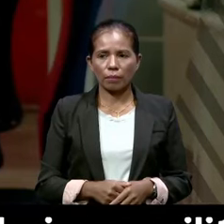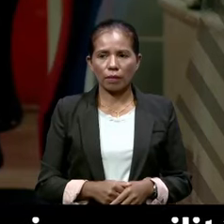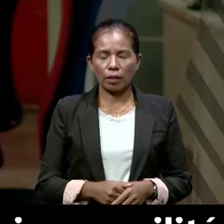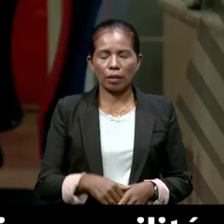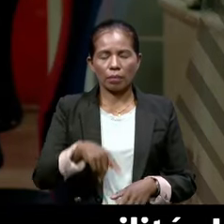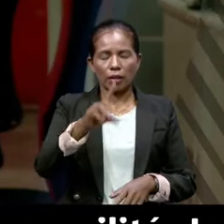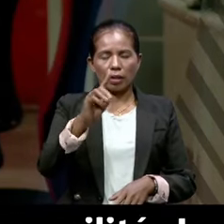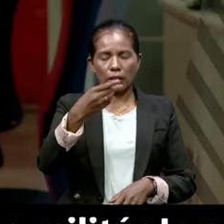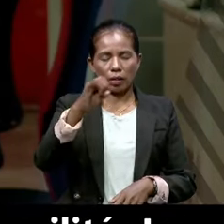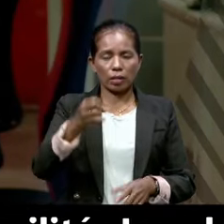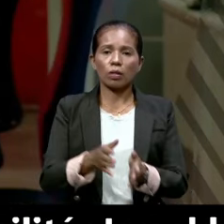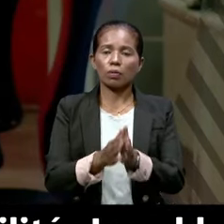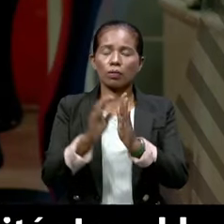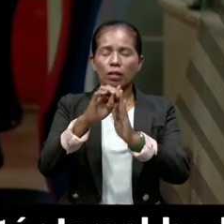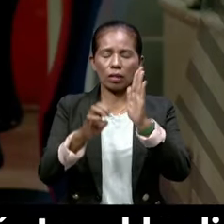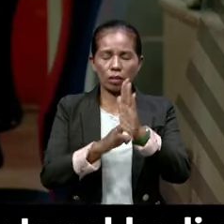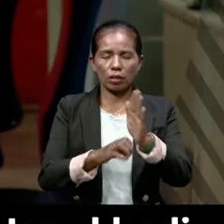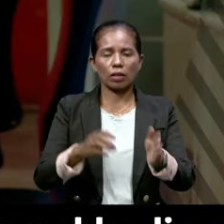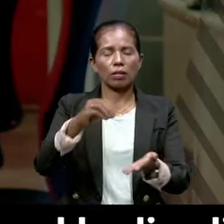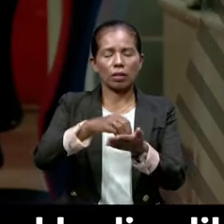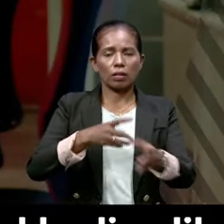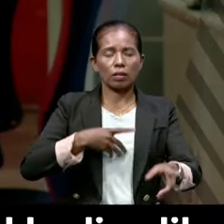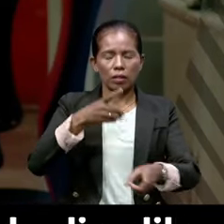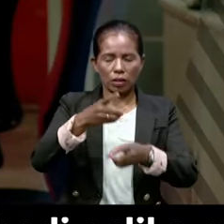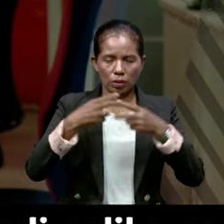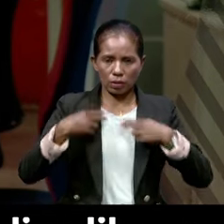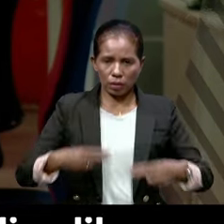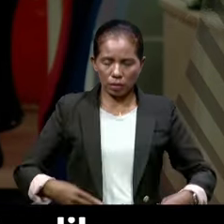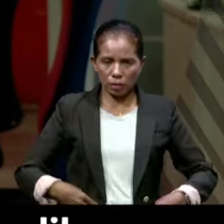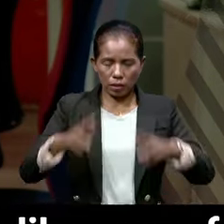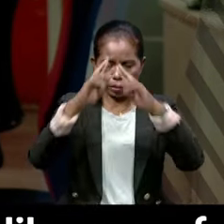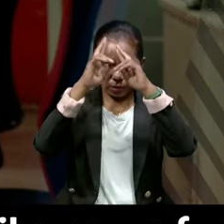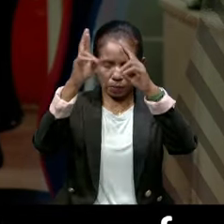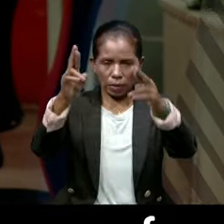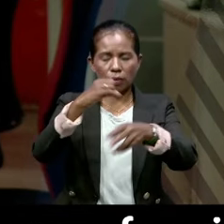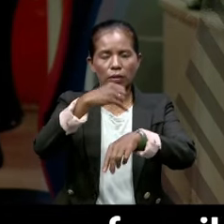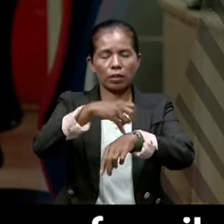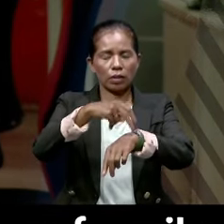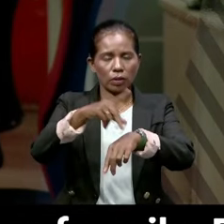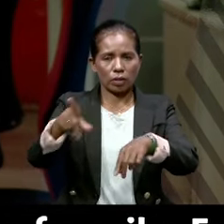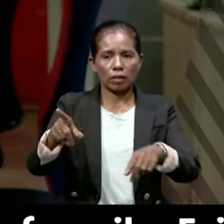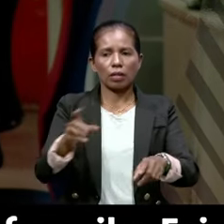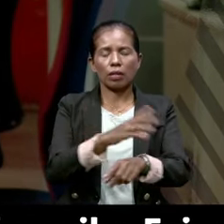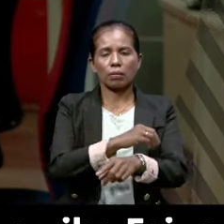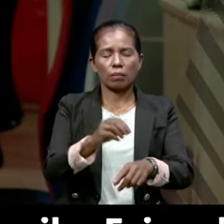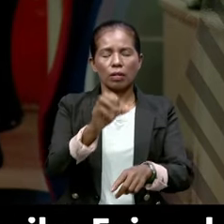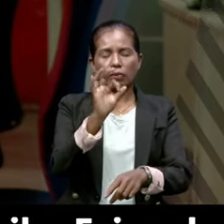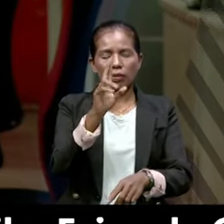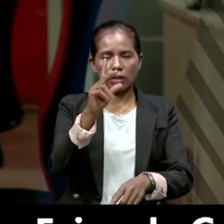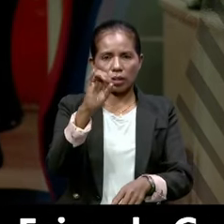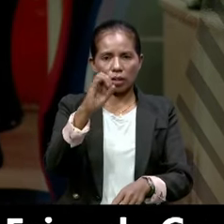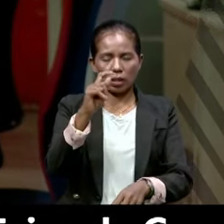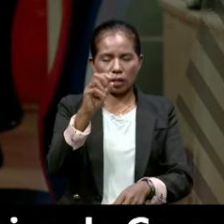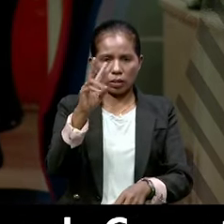Pedia gazota russa Estado a garante direitos humanos no respeita pacto internacional, mo local extradição ba fugitivo Arnolfo